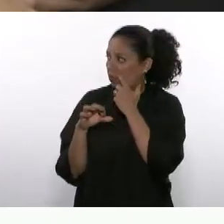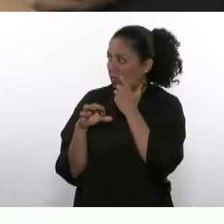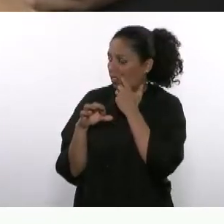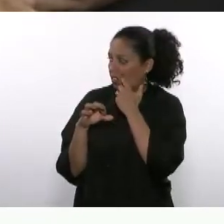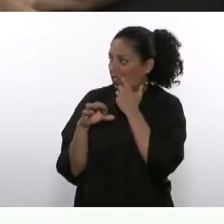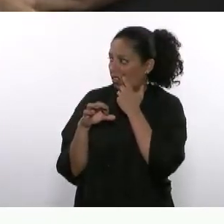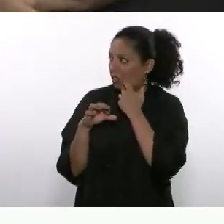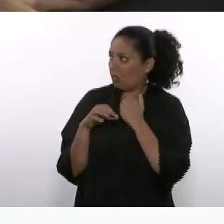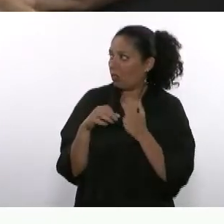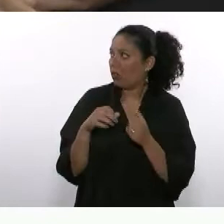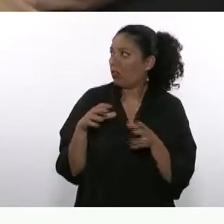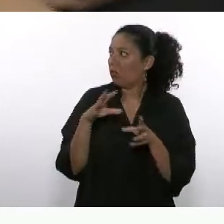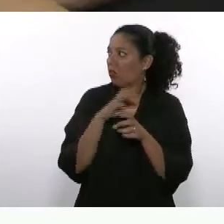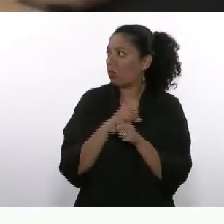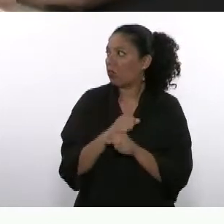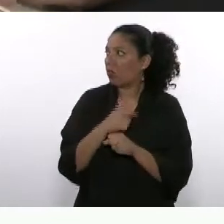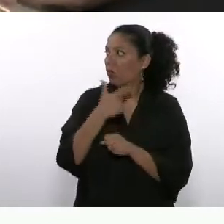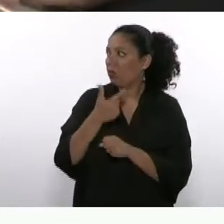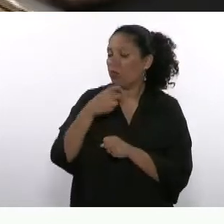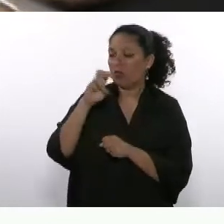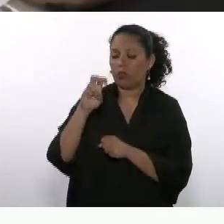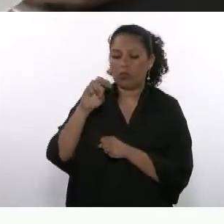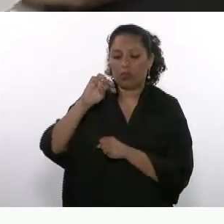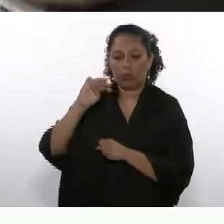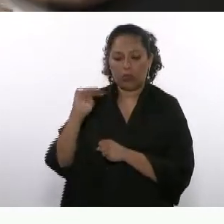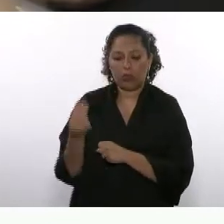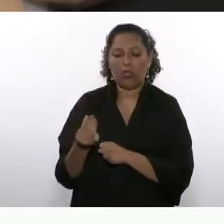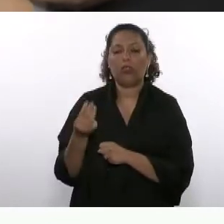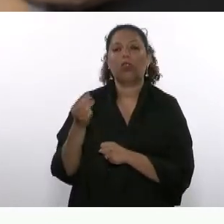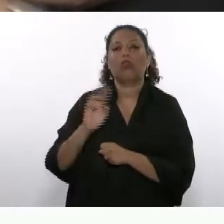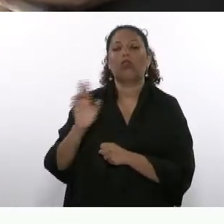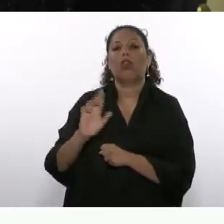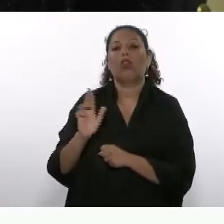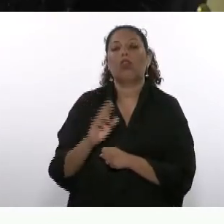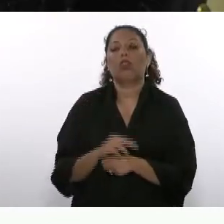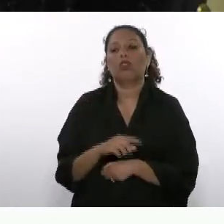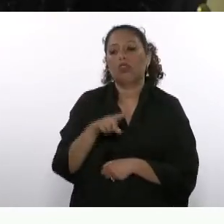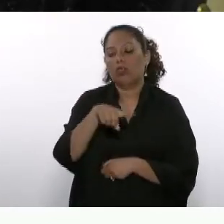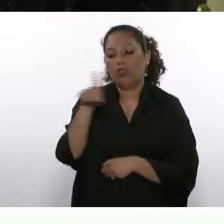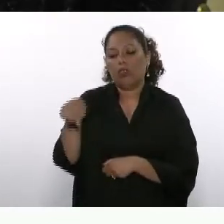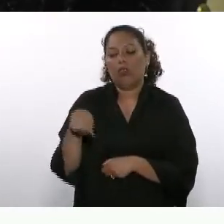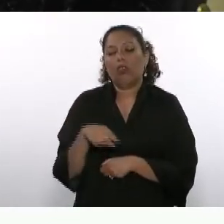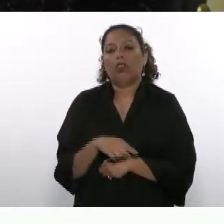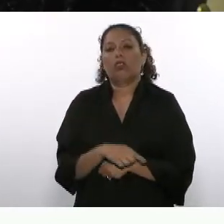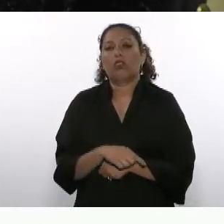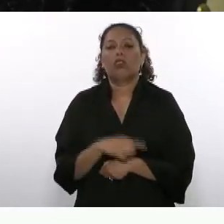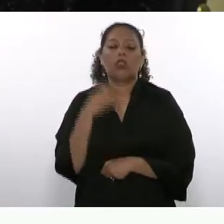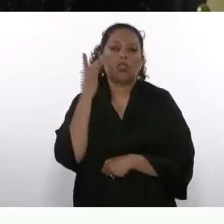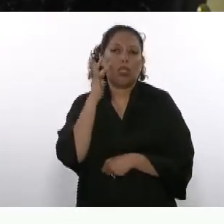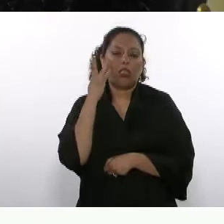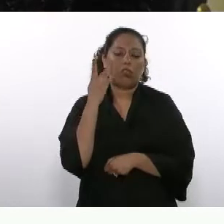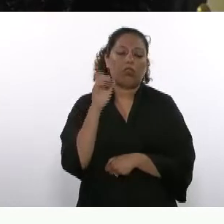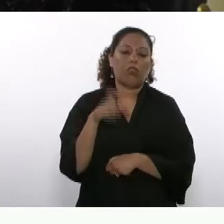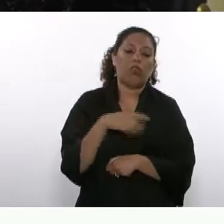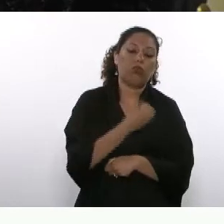25 milhões. 25 milhões, aproximadamente. Então, o que os senhores consideram um número